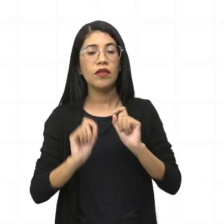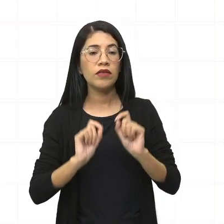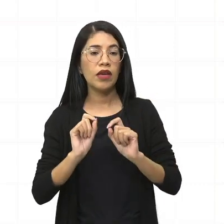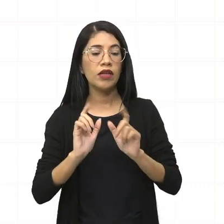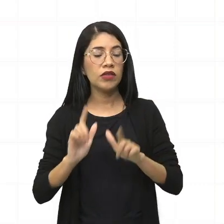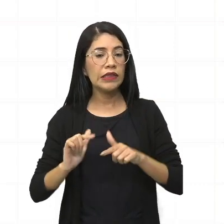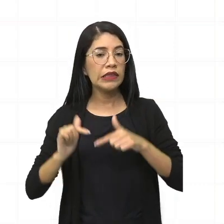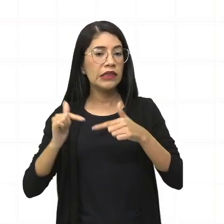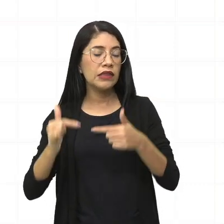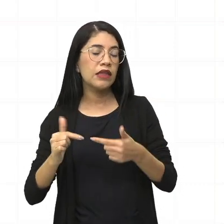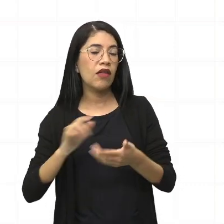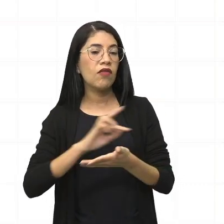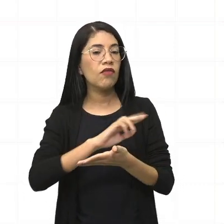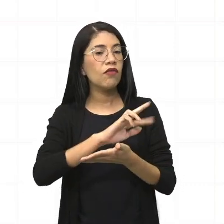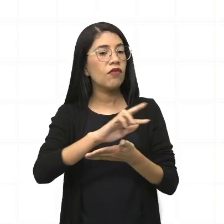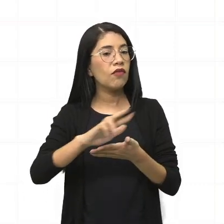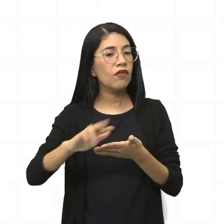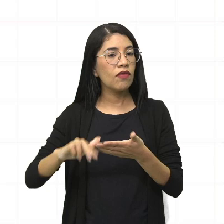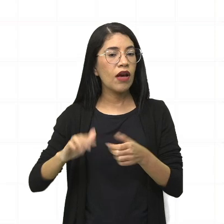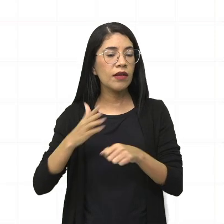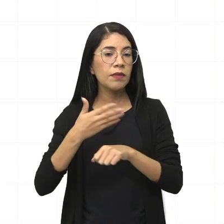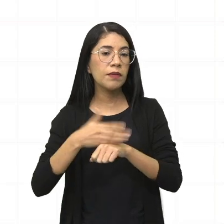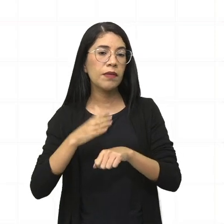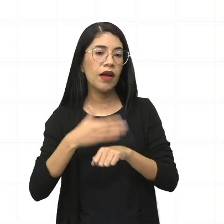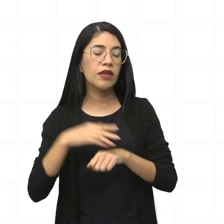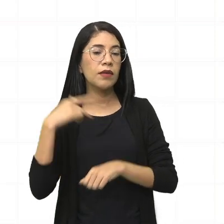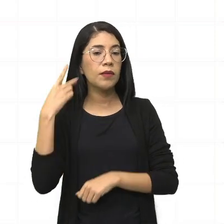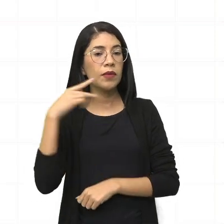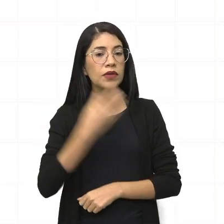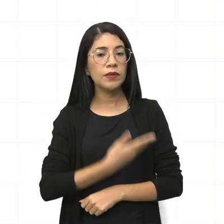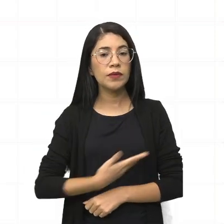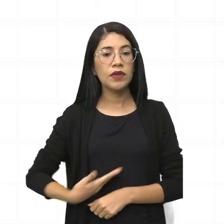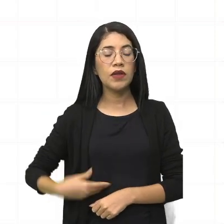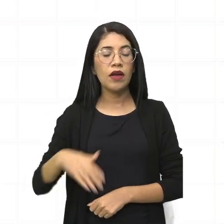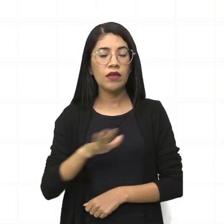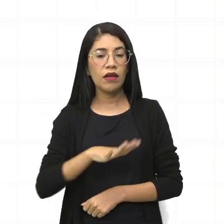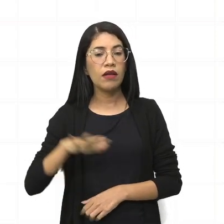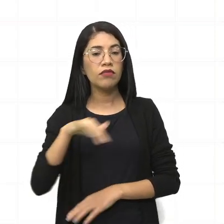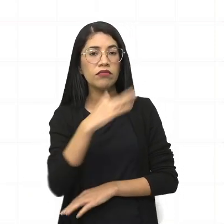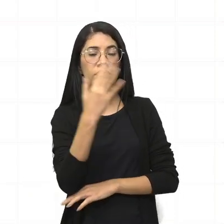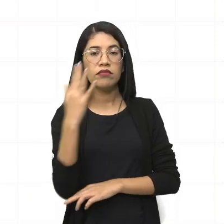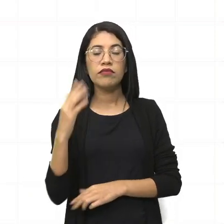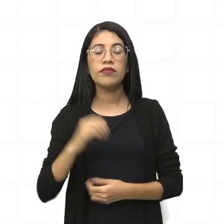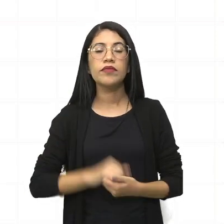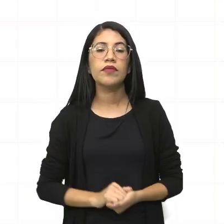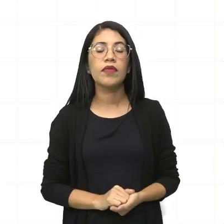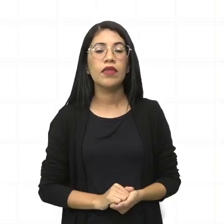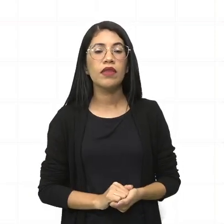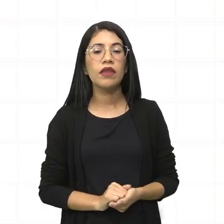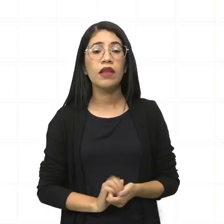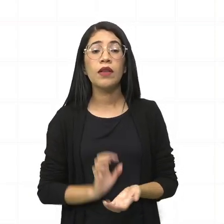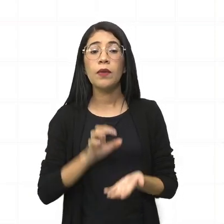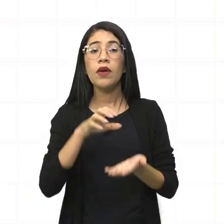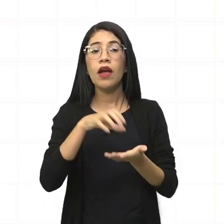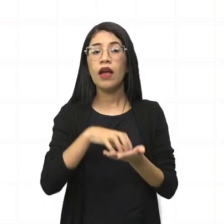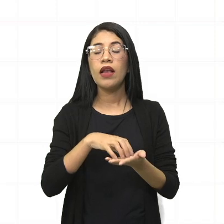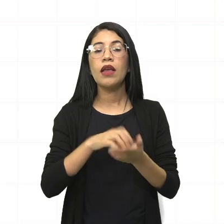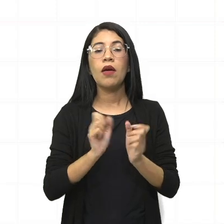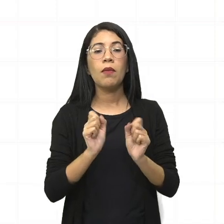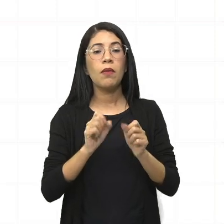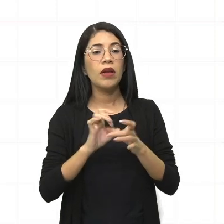de executar ações das políticas nacionais do meio ambiente. Então, esse órgão ele concede